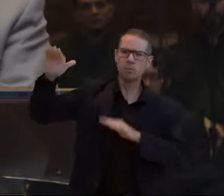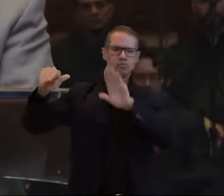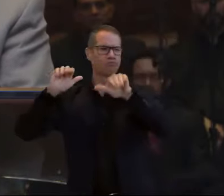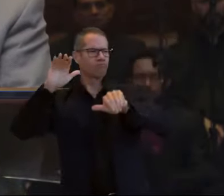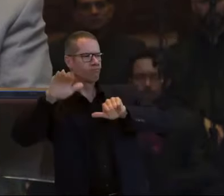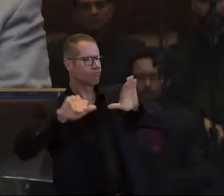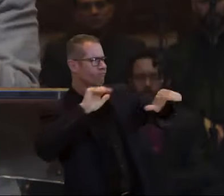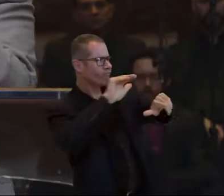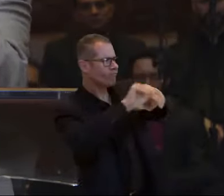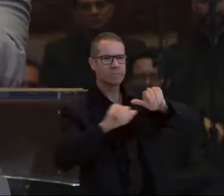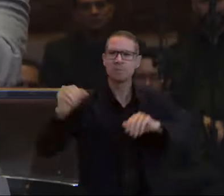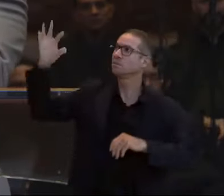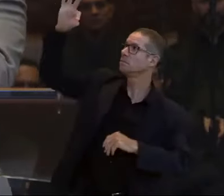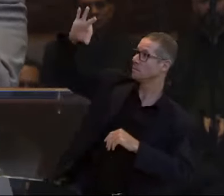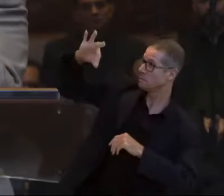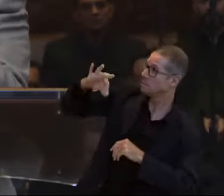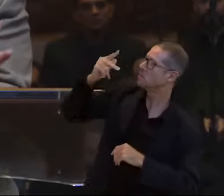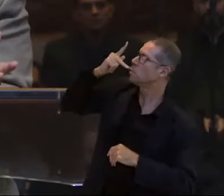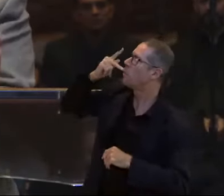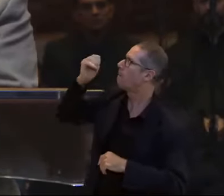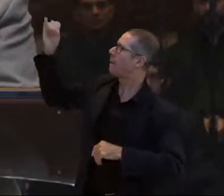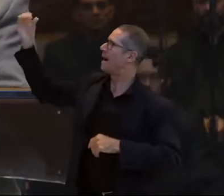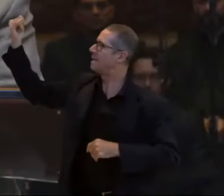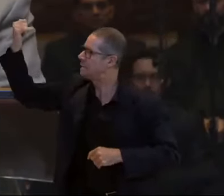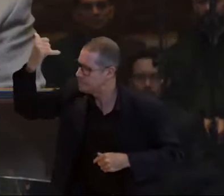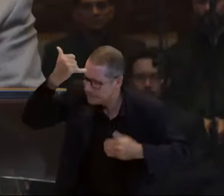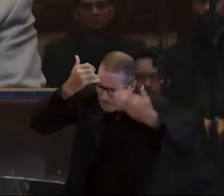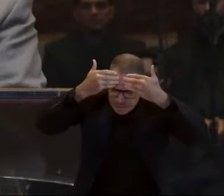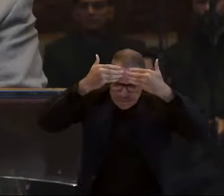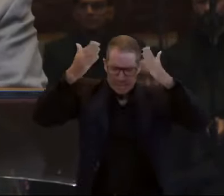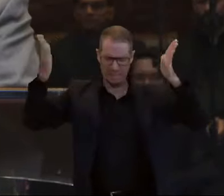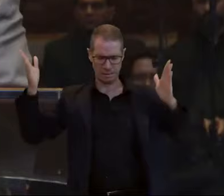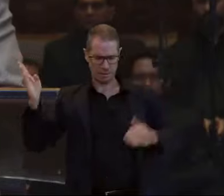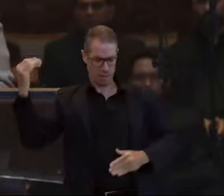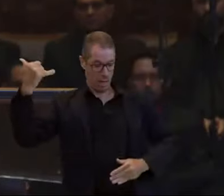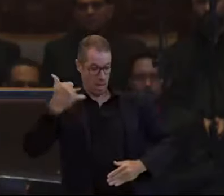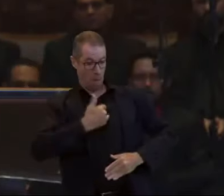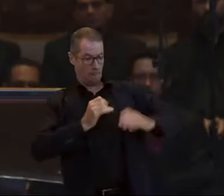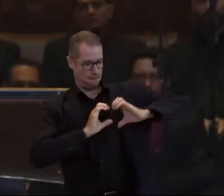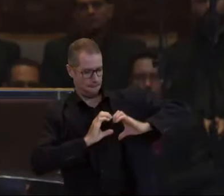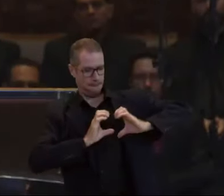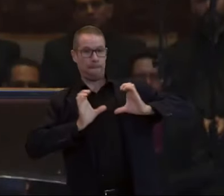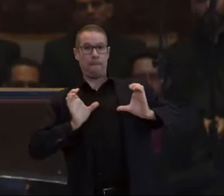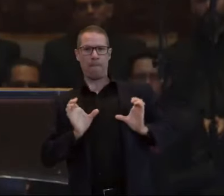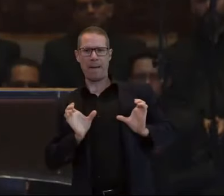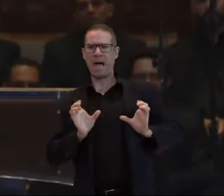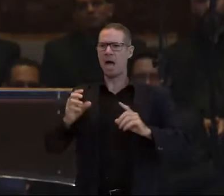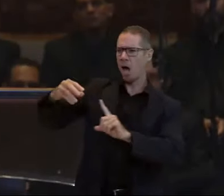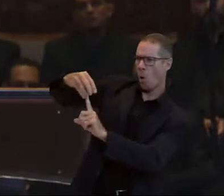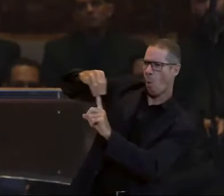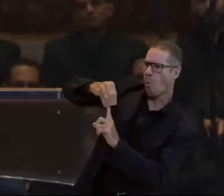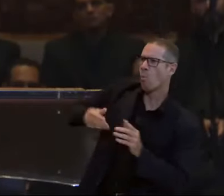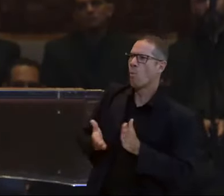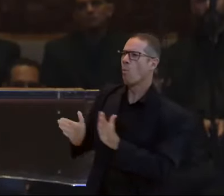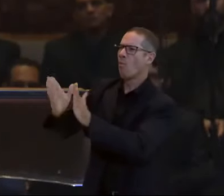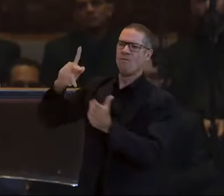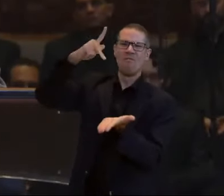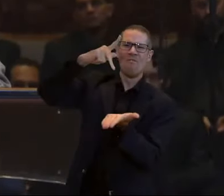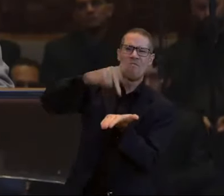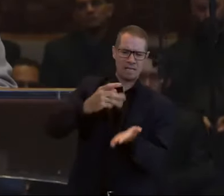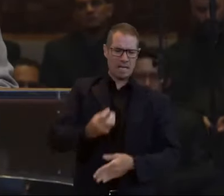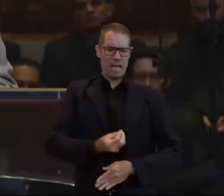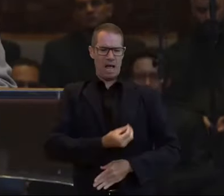Espírito Santo, e o Pai abriu a mente e o coração deles para entenderem que o único caminho e a verdade e a vida é